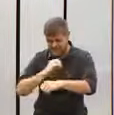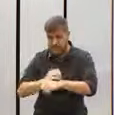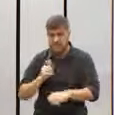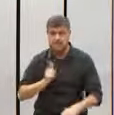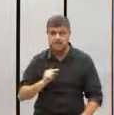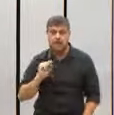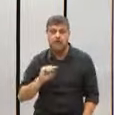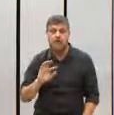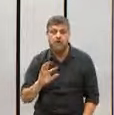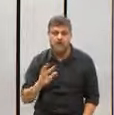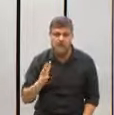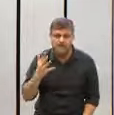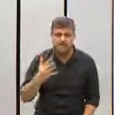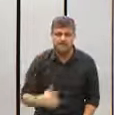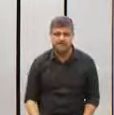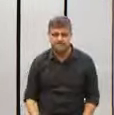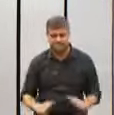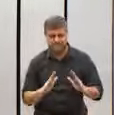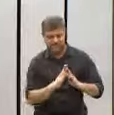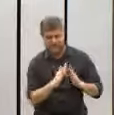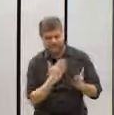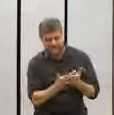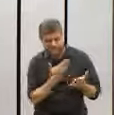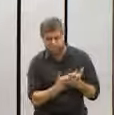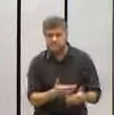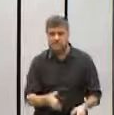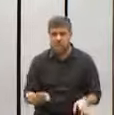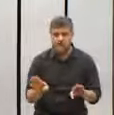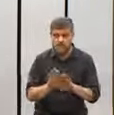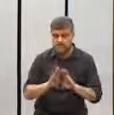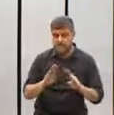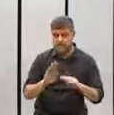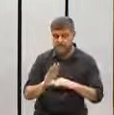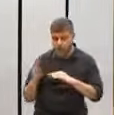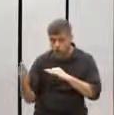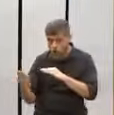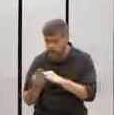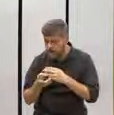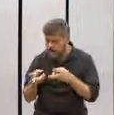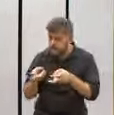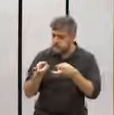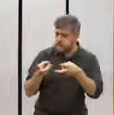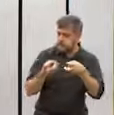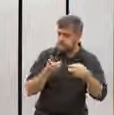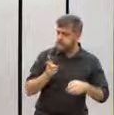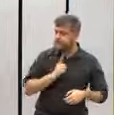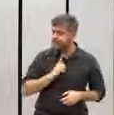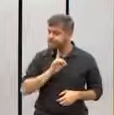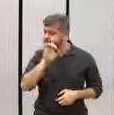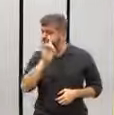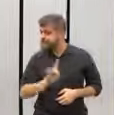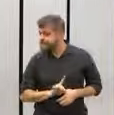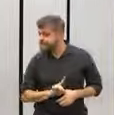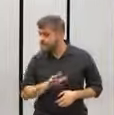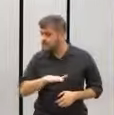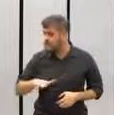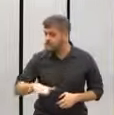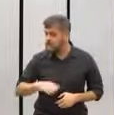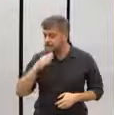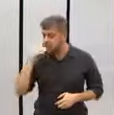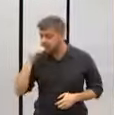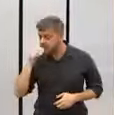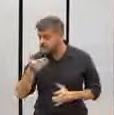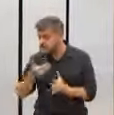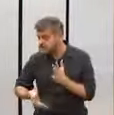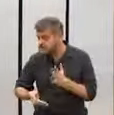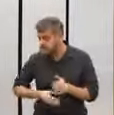situação que aí na escola ou aí no seu bairro você observe que tem alguma questão de violação de direitos e